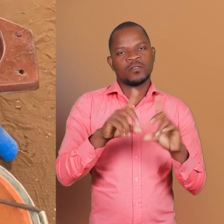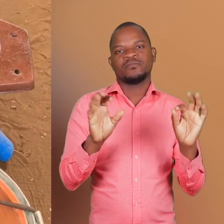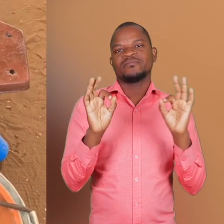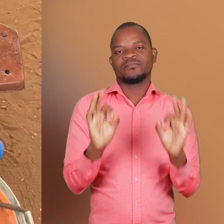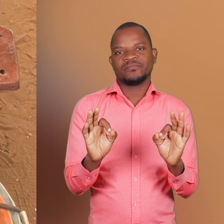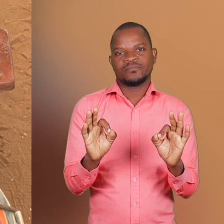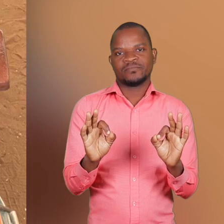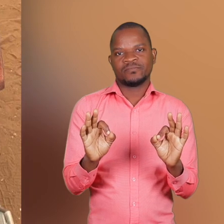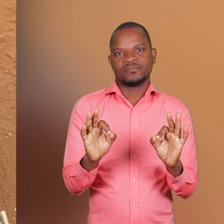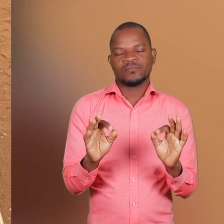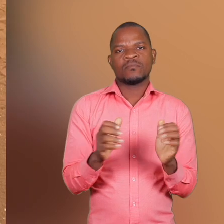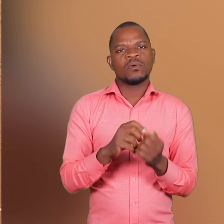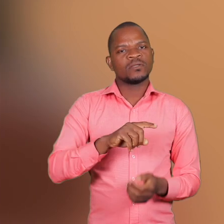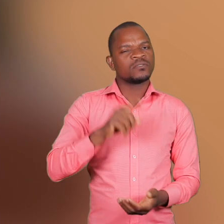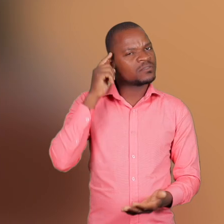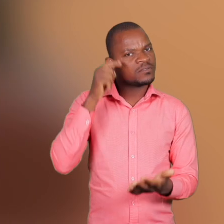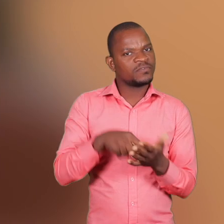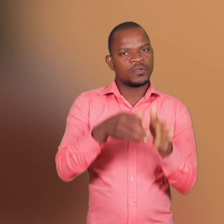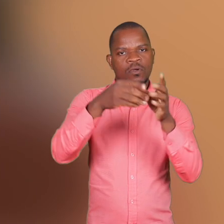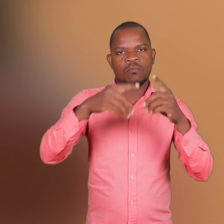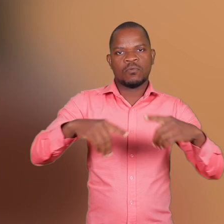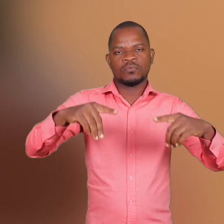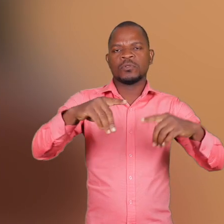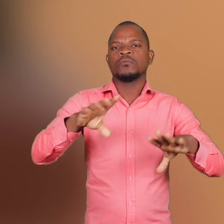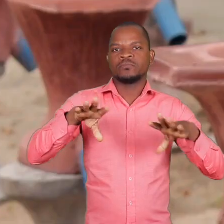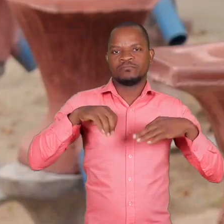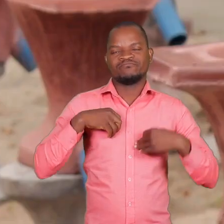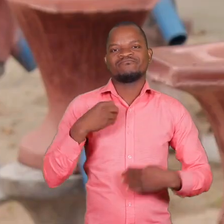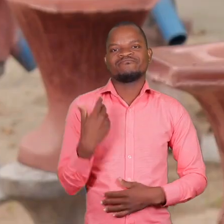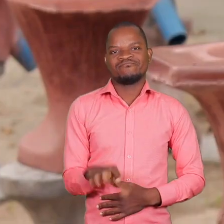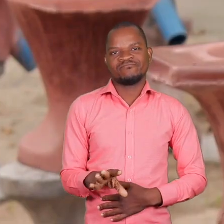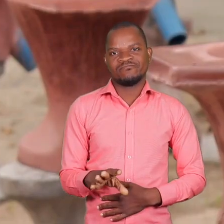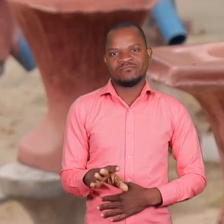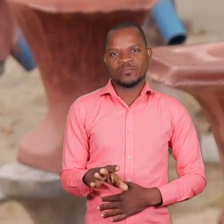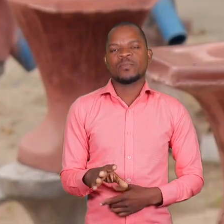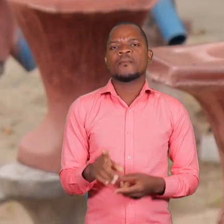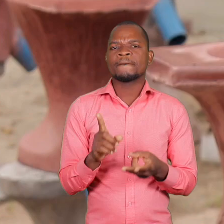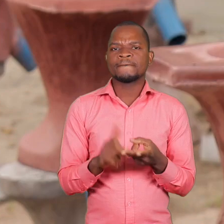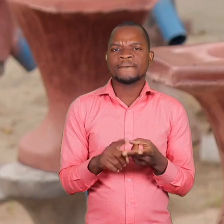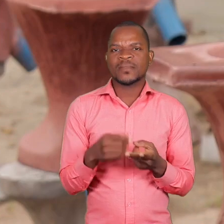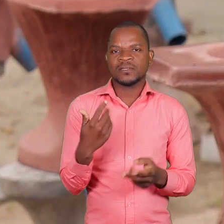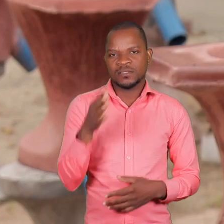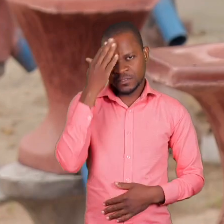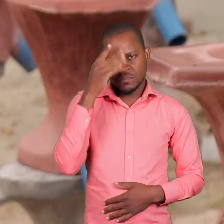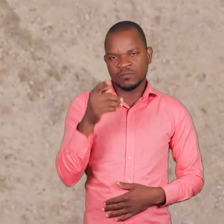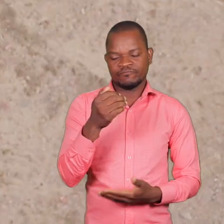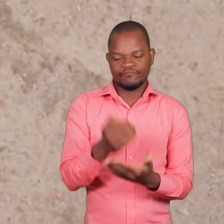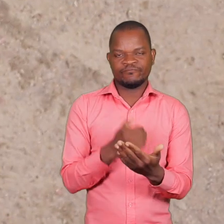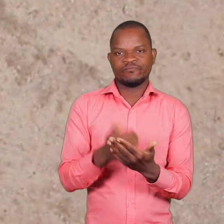também. Então agora já é um produto aceitado. E reconhece-se mesmo que economiza